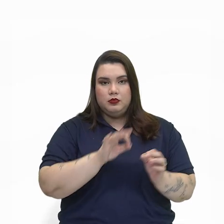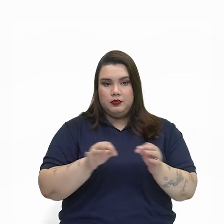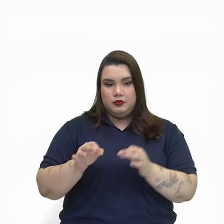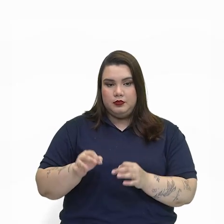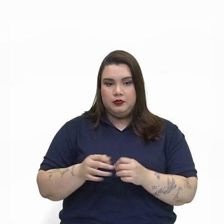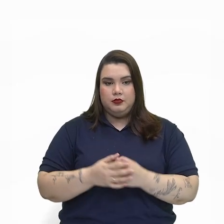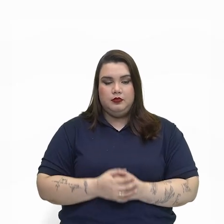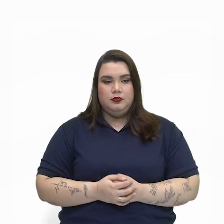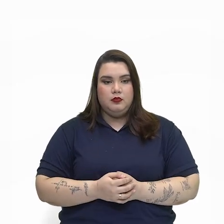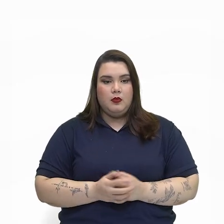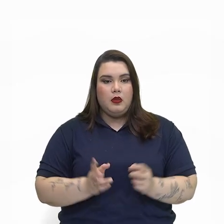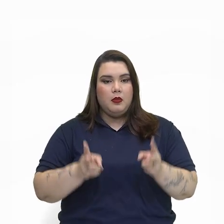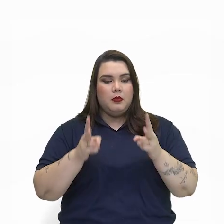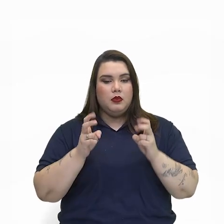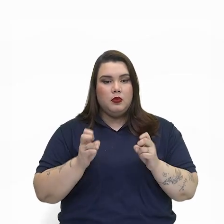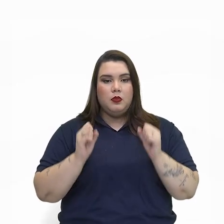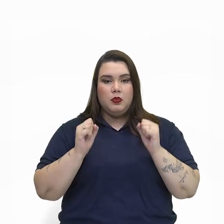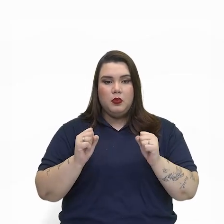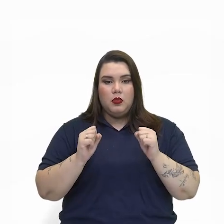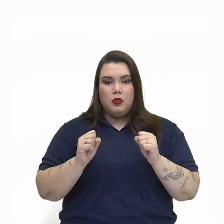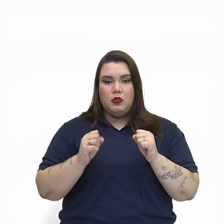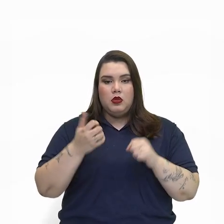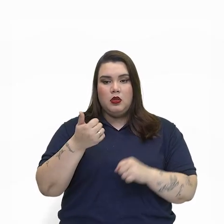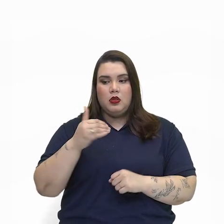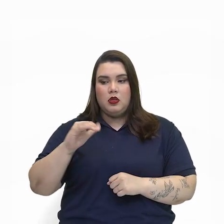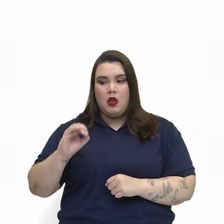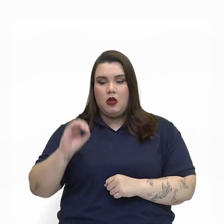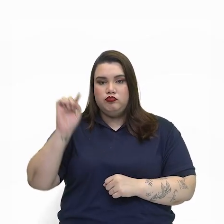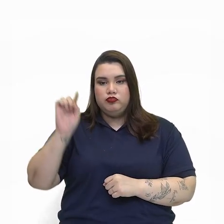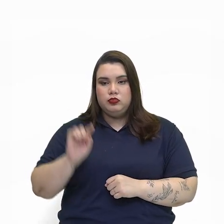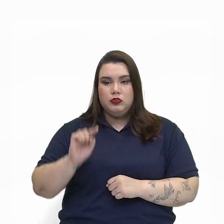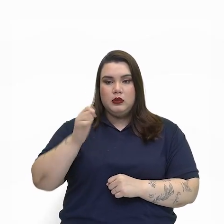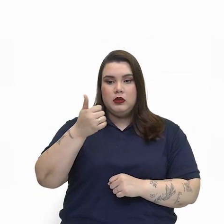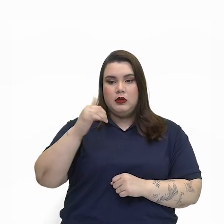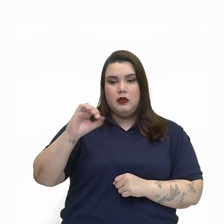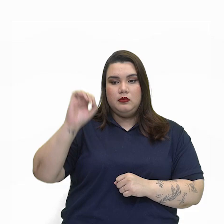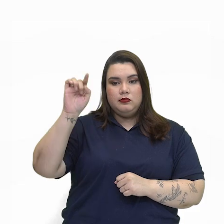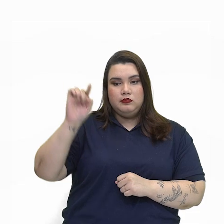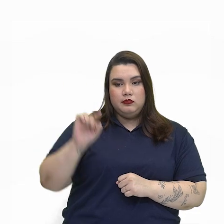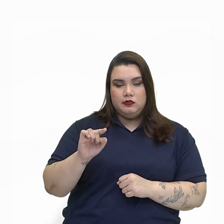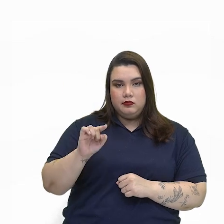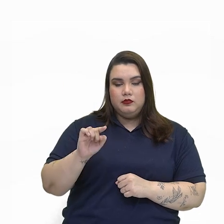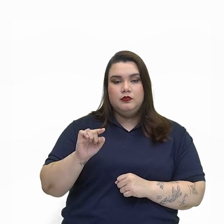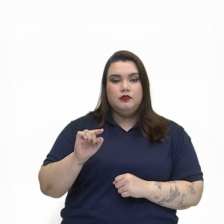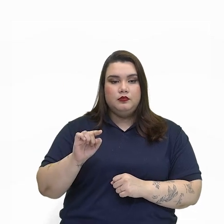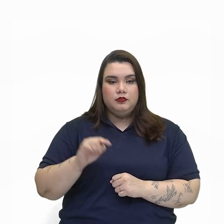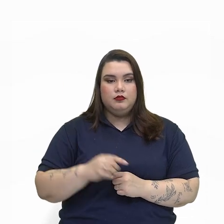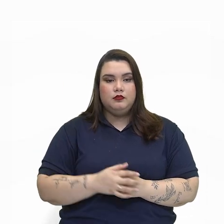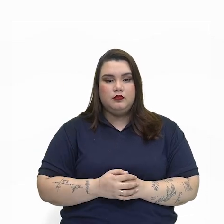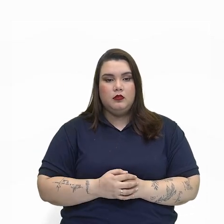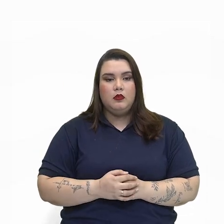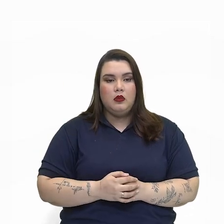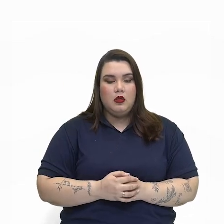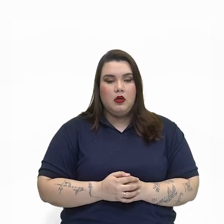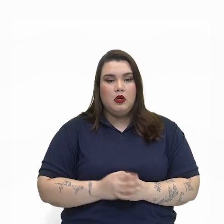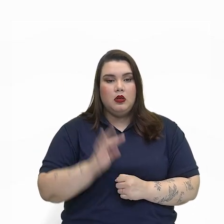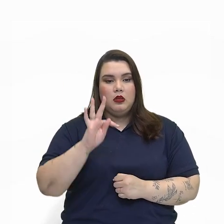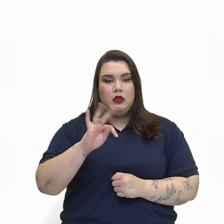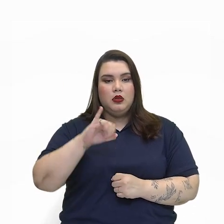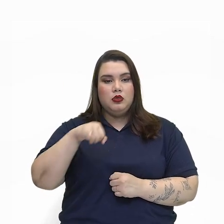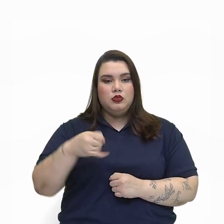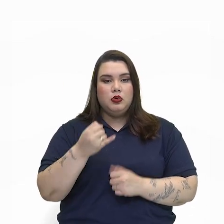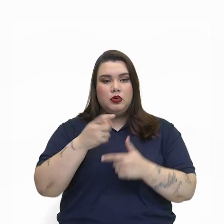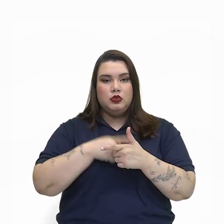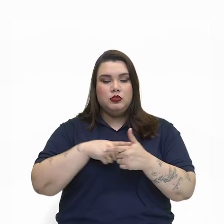membro. Observe que eu posso cancelar 10 a 11 com 10 a 11, certo? TJ dividido por